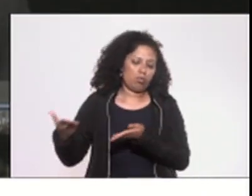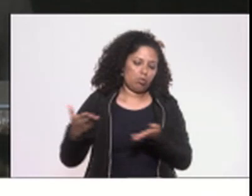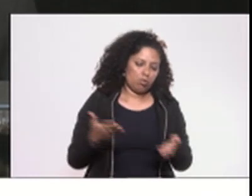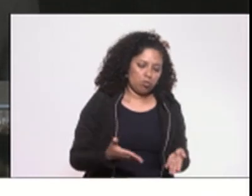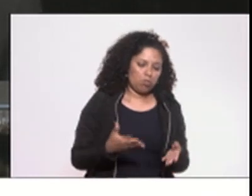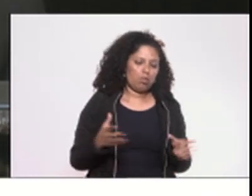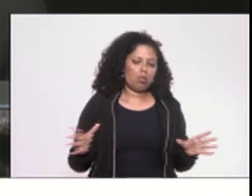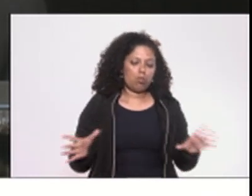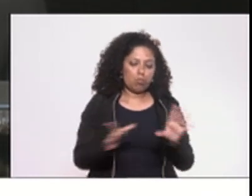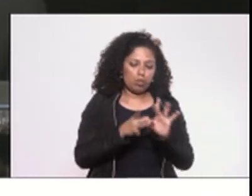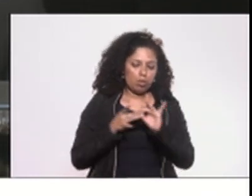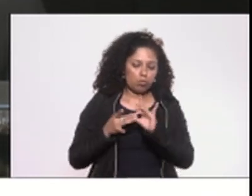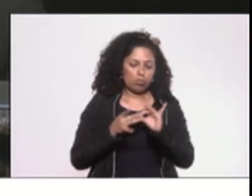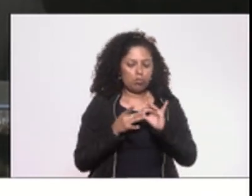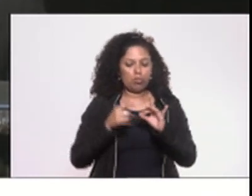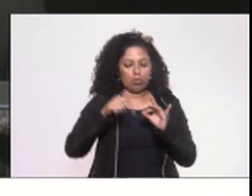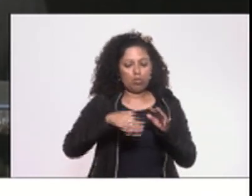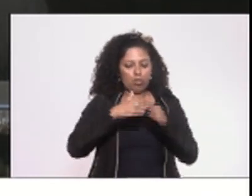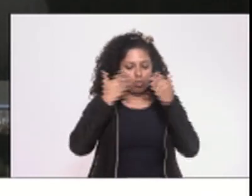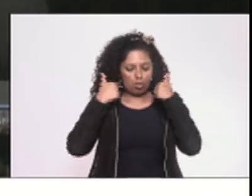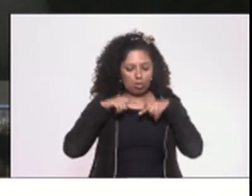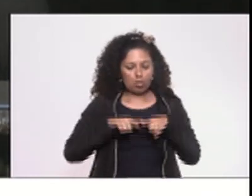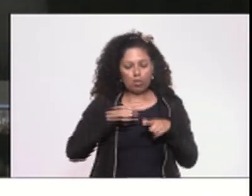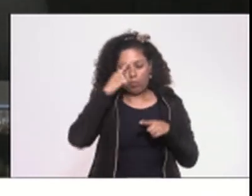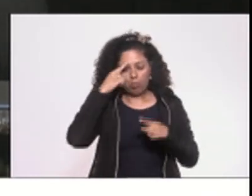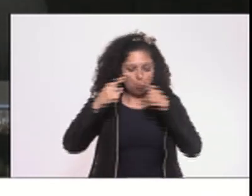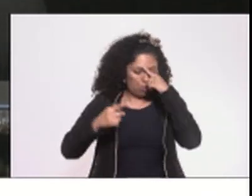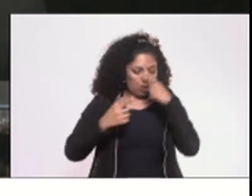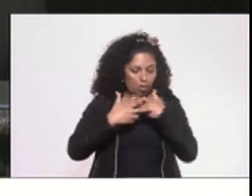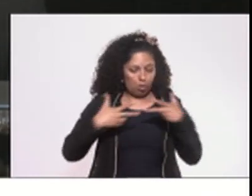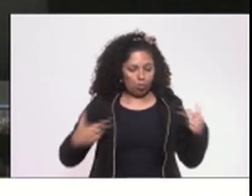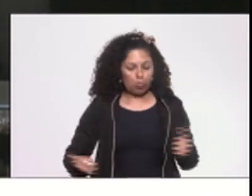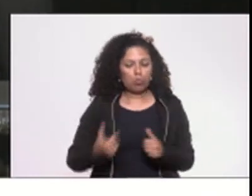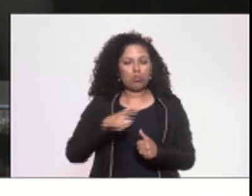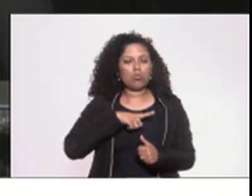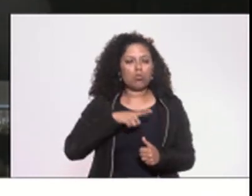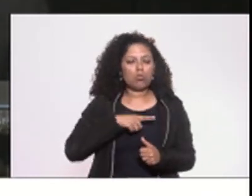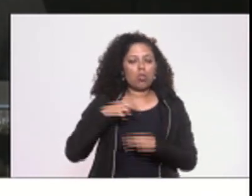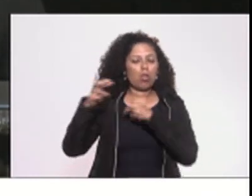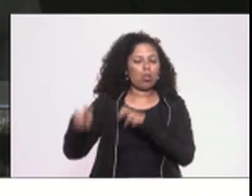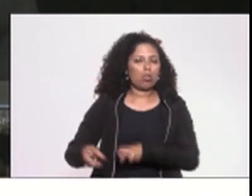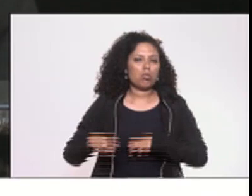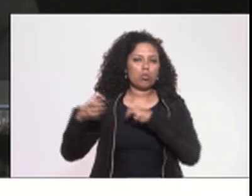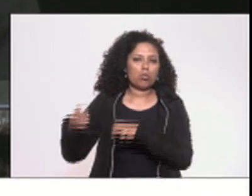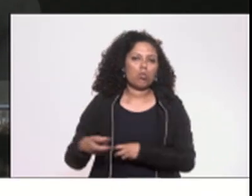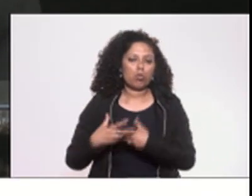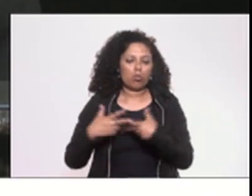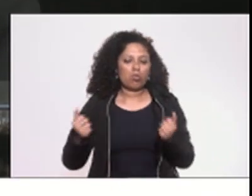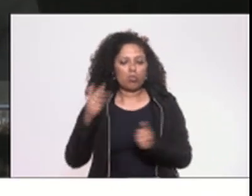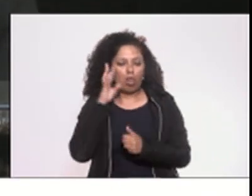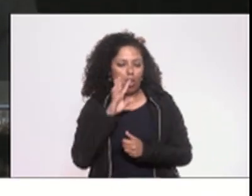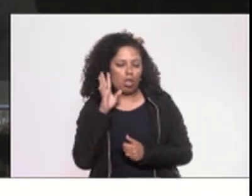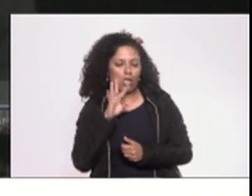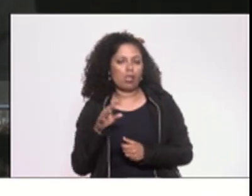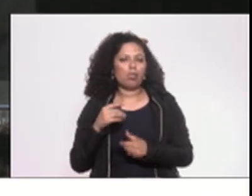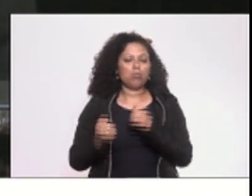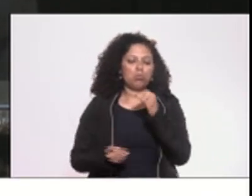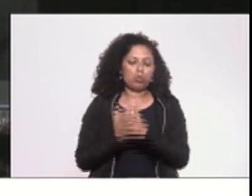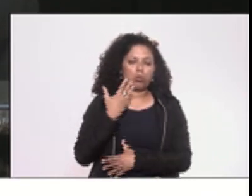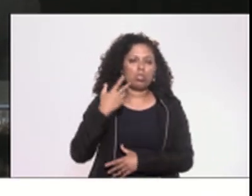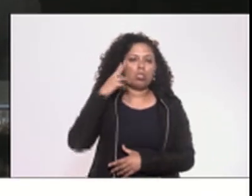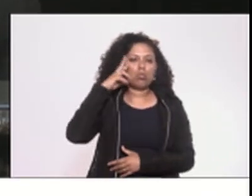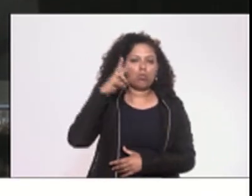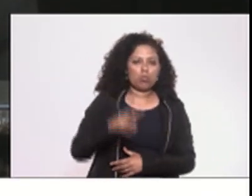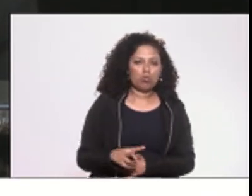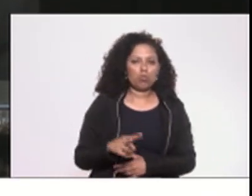de conectar com o parlamento e pensar quantas soluções já estão acontecendo no campo, quanta coisa bacana a gente pode